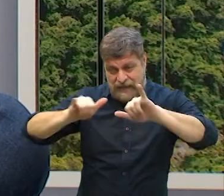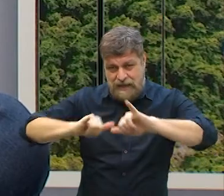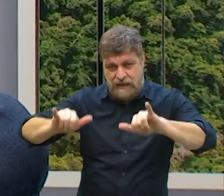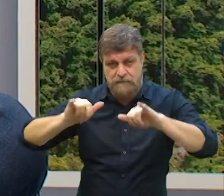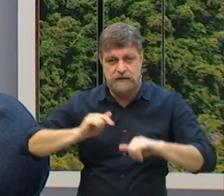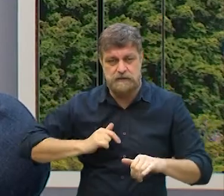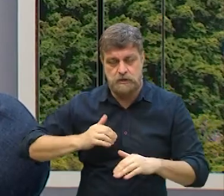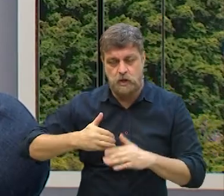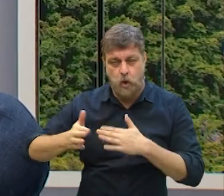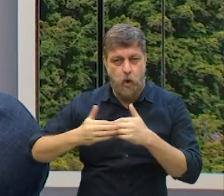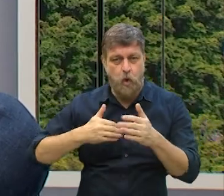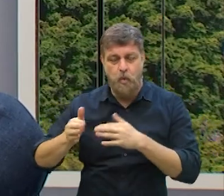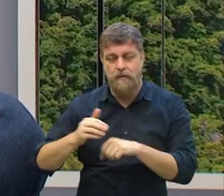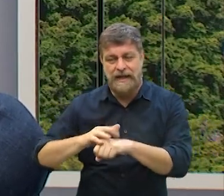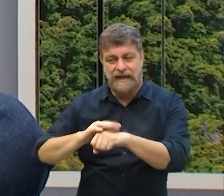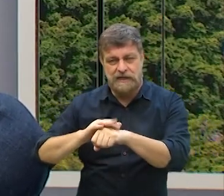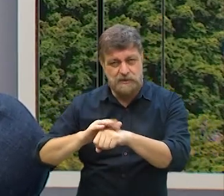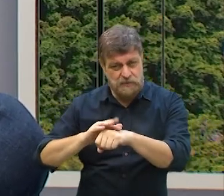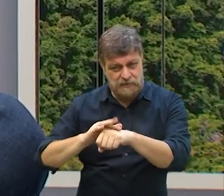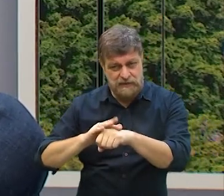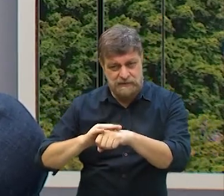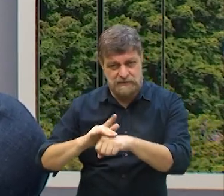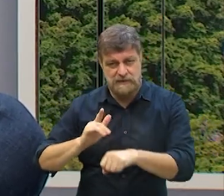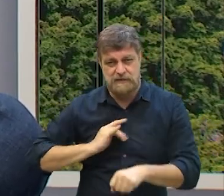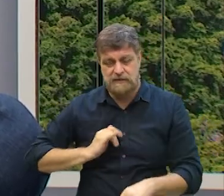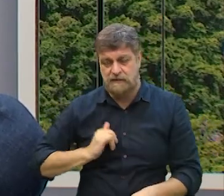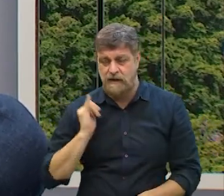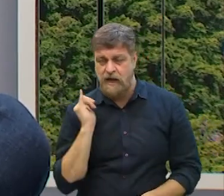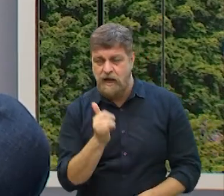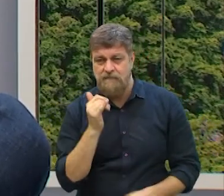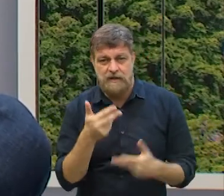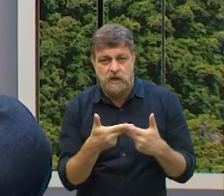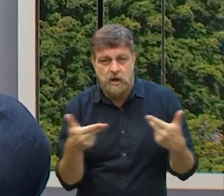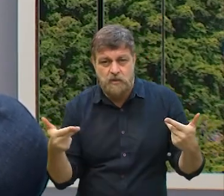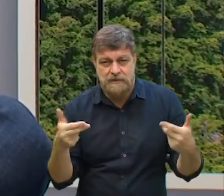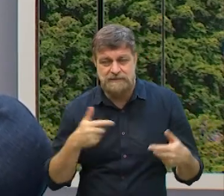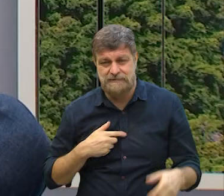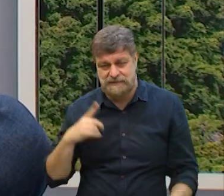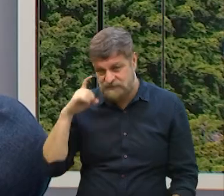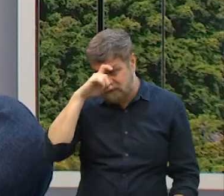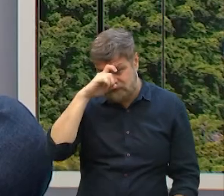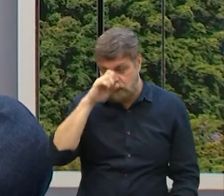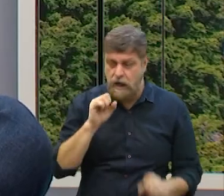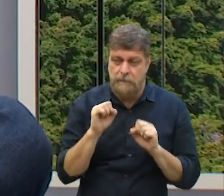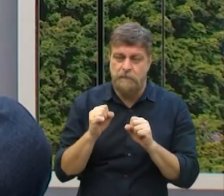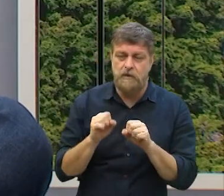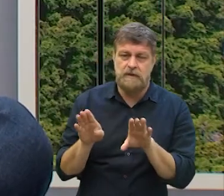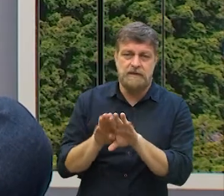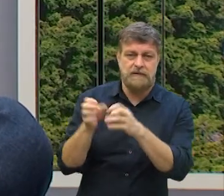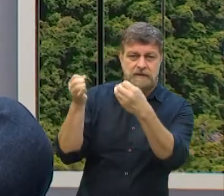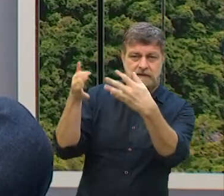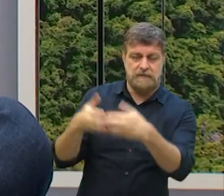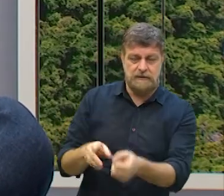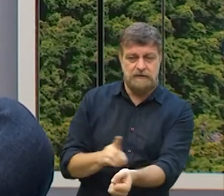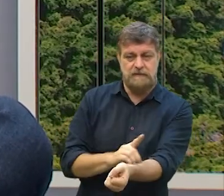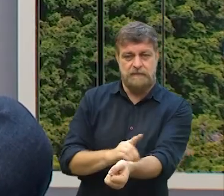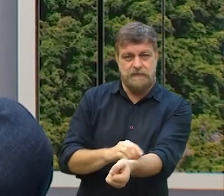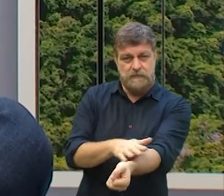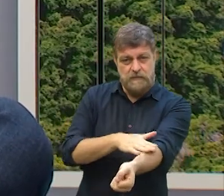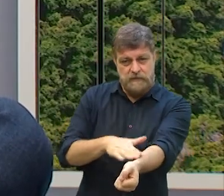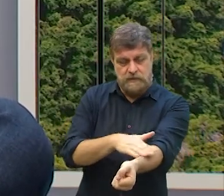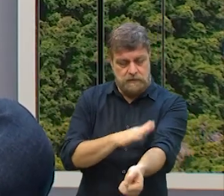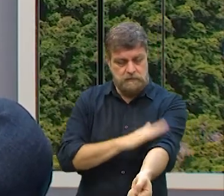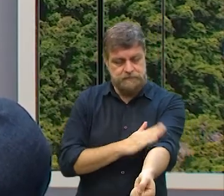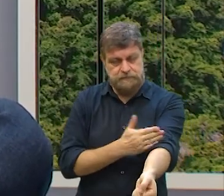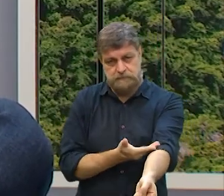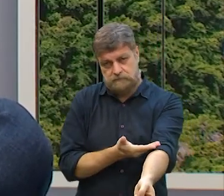seja de qual tipo de tumor for, qual tipo de patologia. A gente está falando de coisas mais complexas, mas a gente pode estar falando de um diabetes,